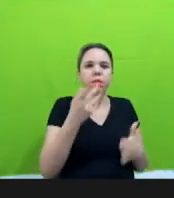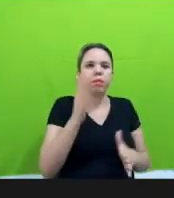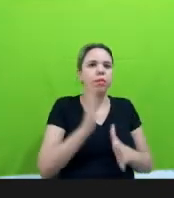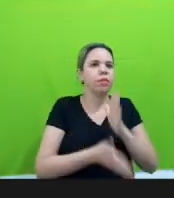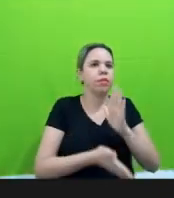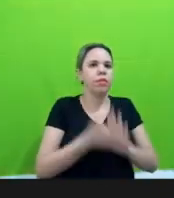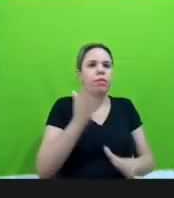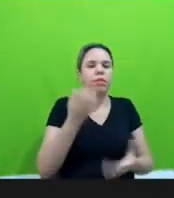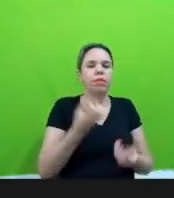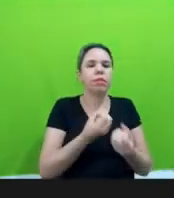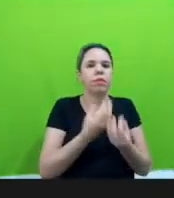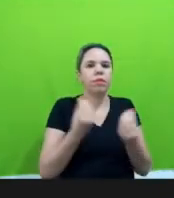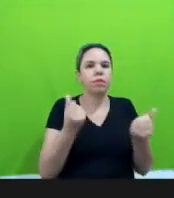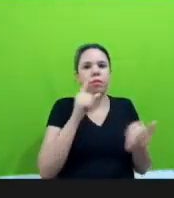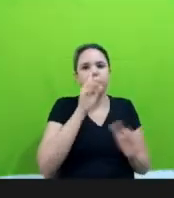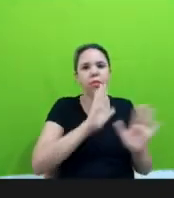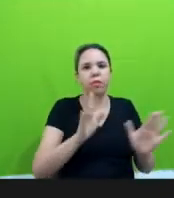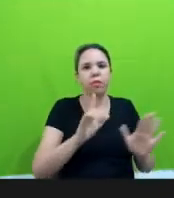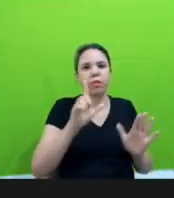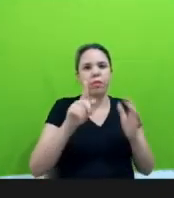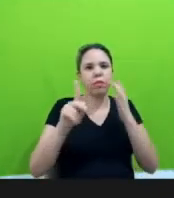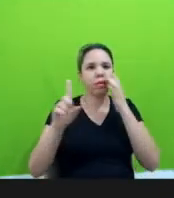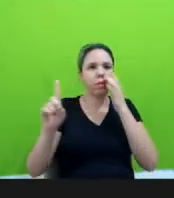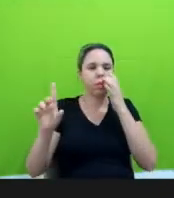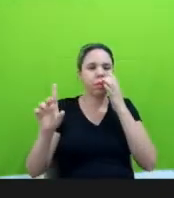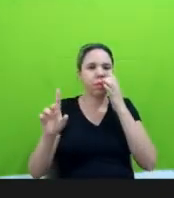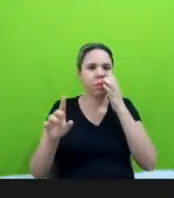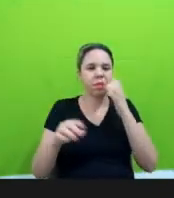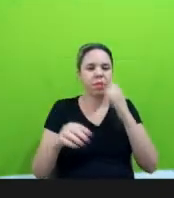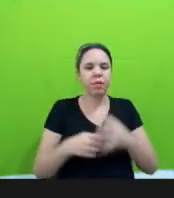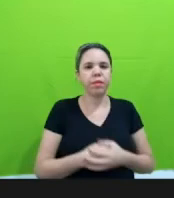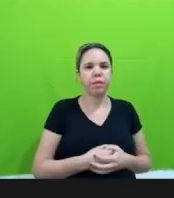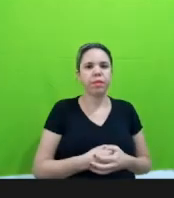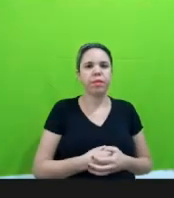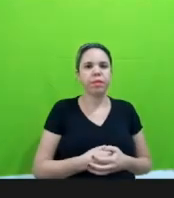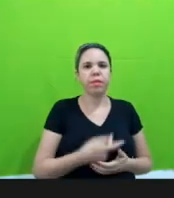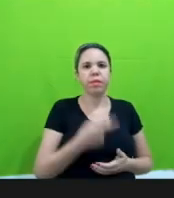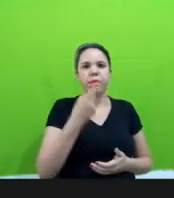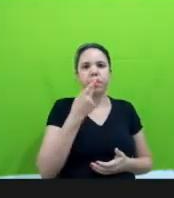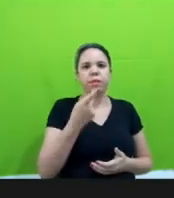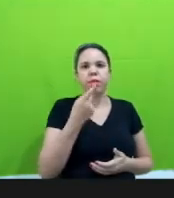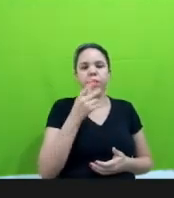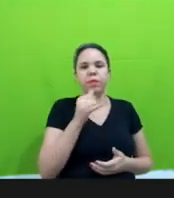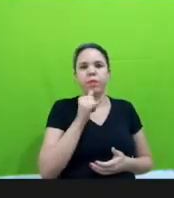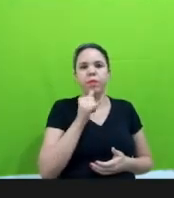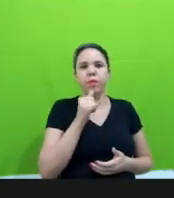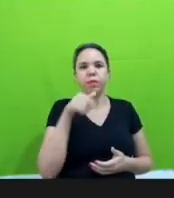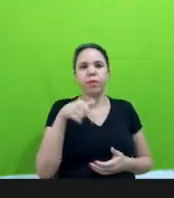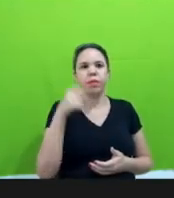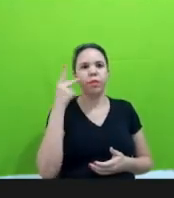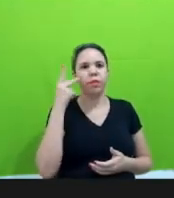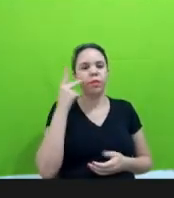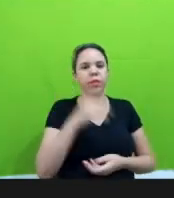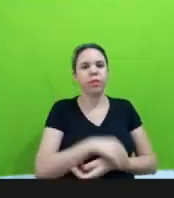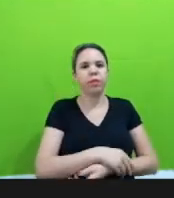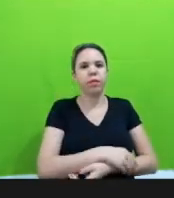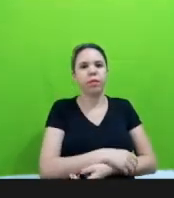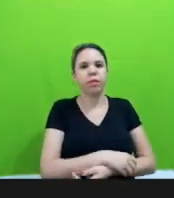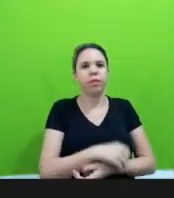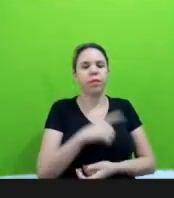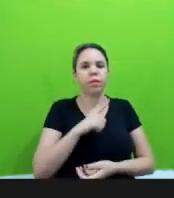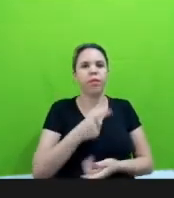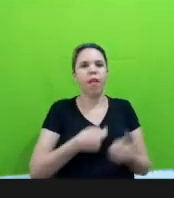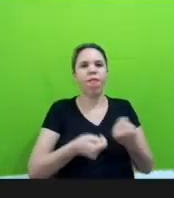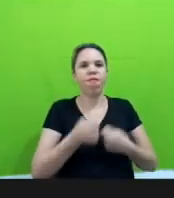com dado sensível, só que a LGPD é usada como argumento. E é que eu quero dizer, dando um exemplo aqui que eu peguei aqui em São Paulo. Existe um negócio, o